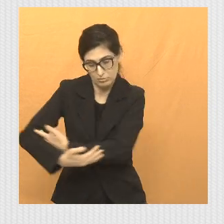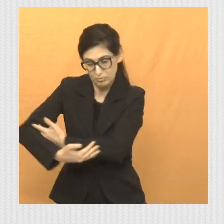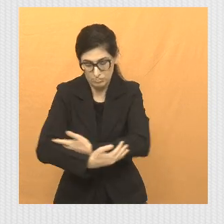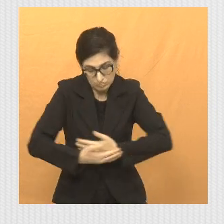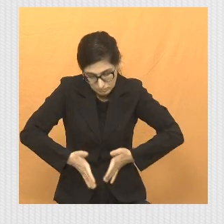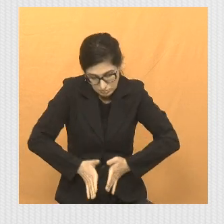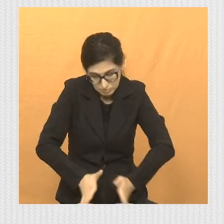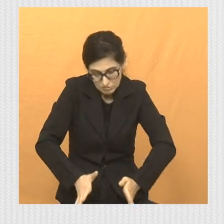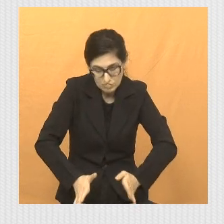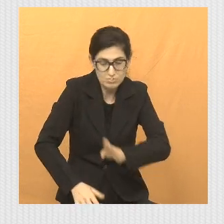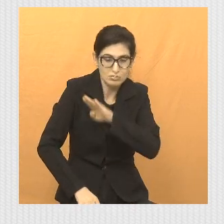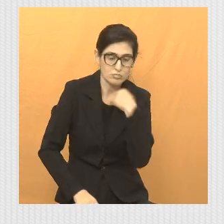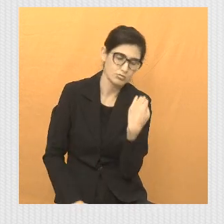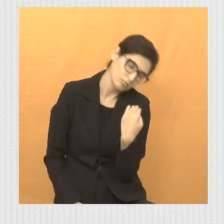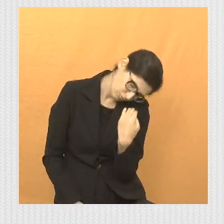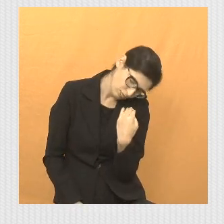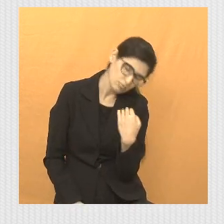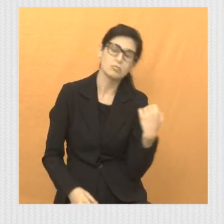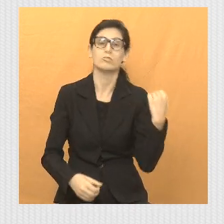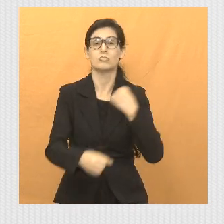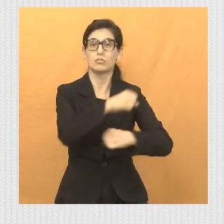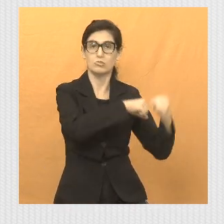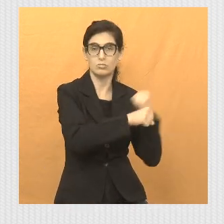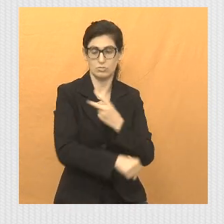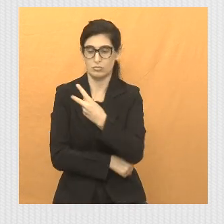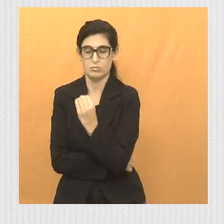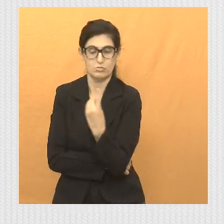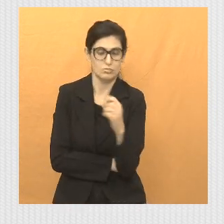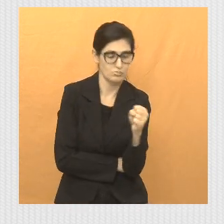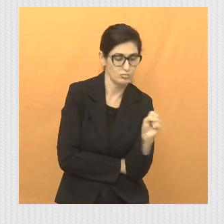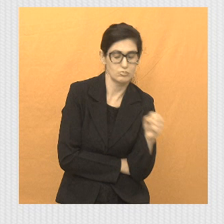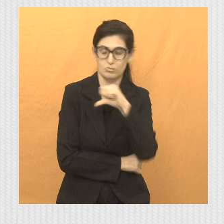primeiro quadrimestre de 2018 com